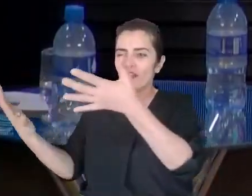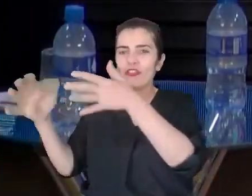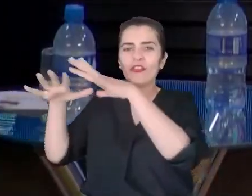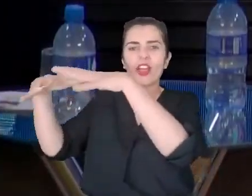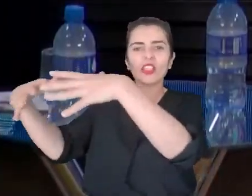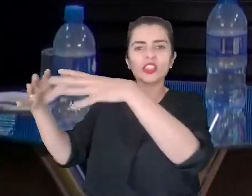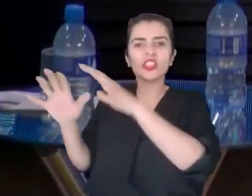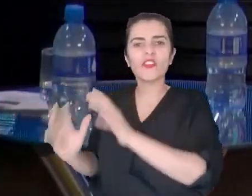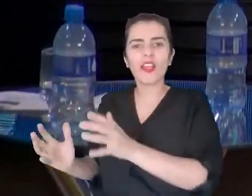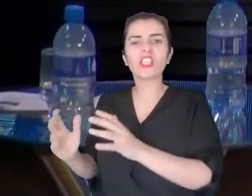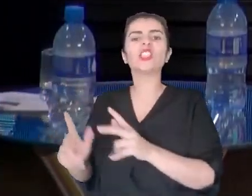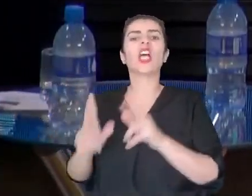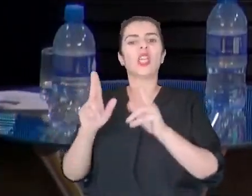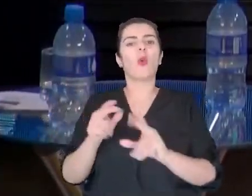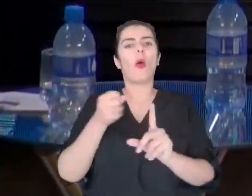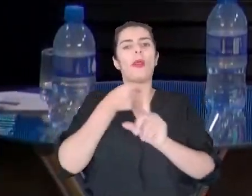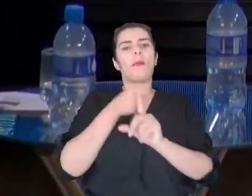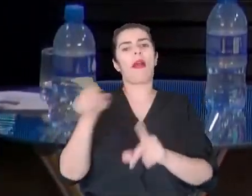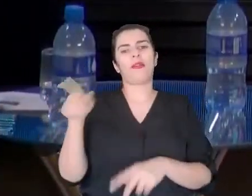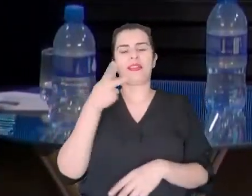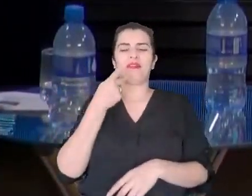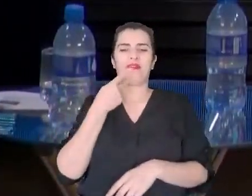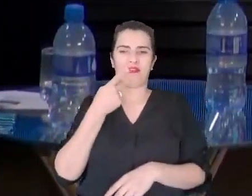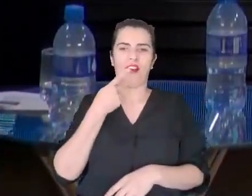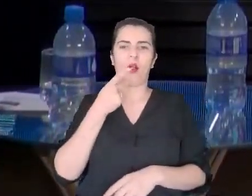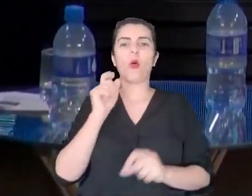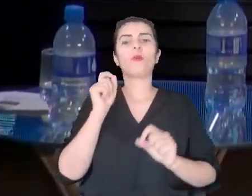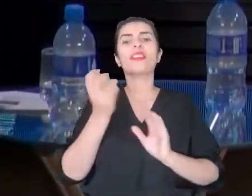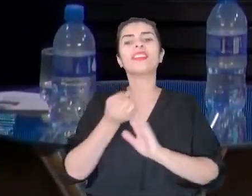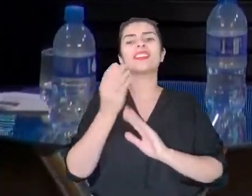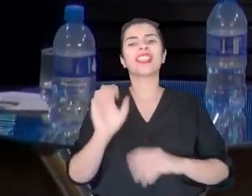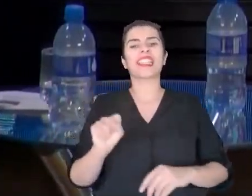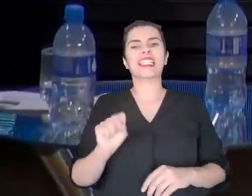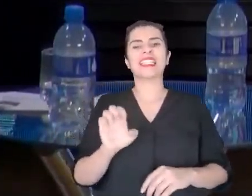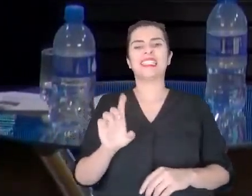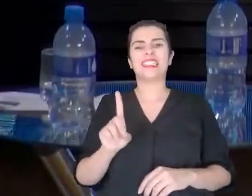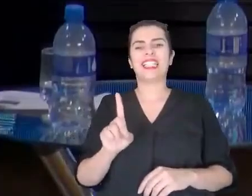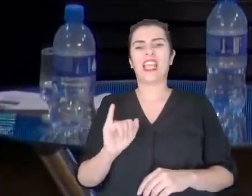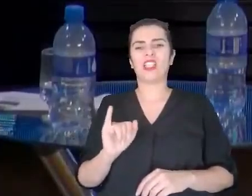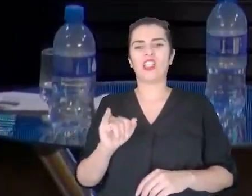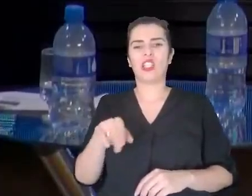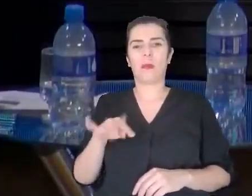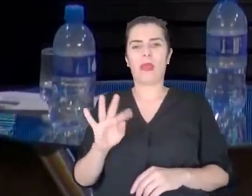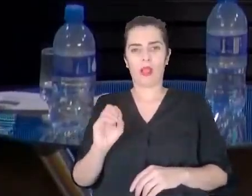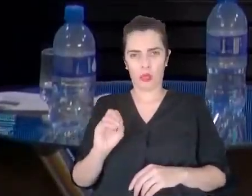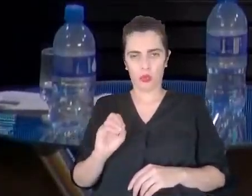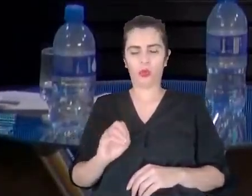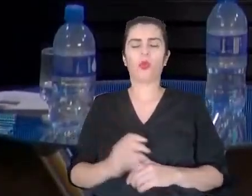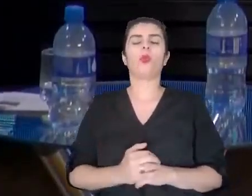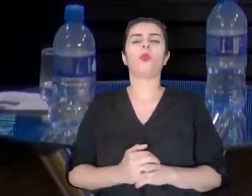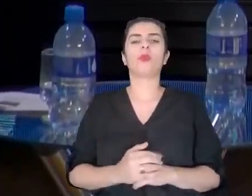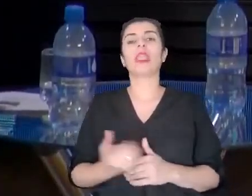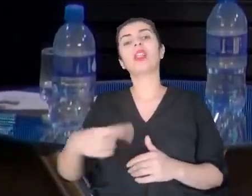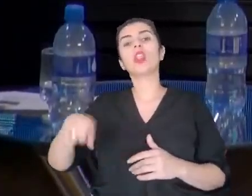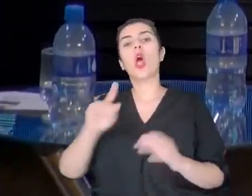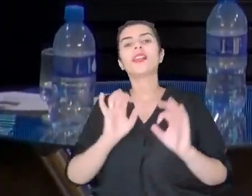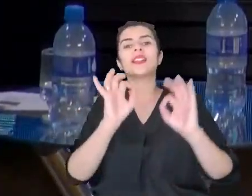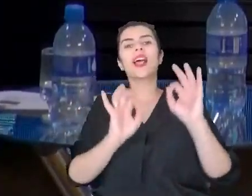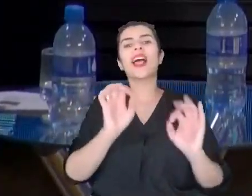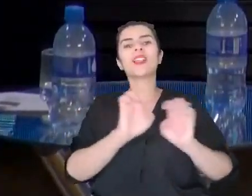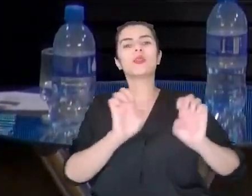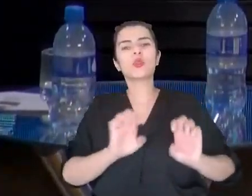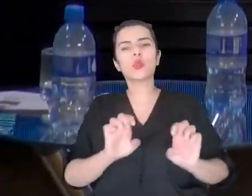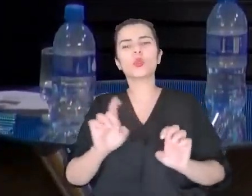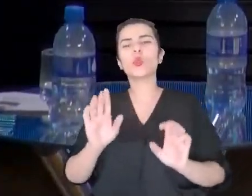Wanderson comentou, que é os impactos de geração de sedimentos, as nossas estruturas de